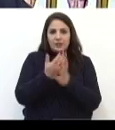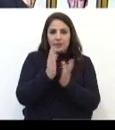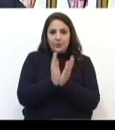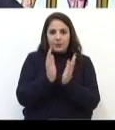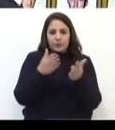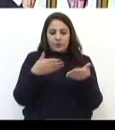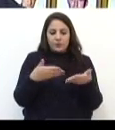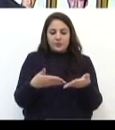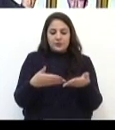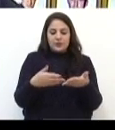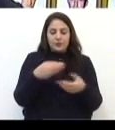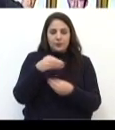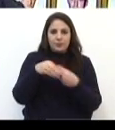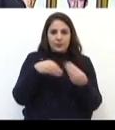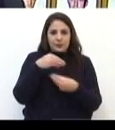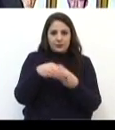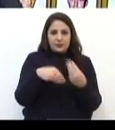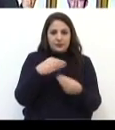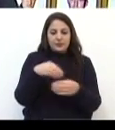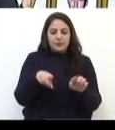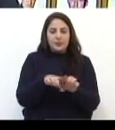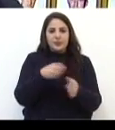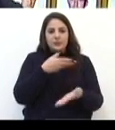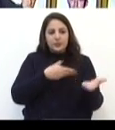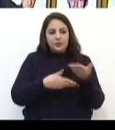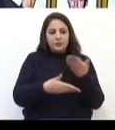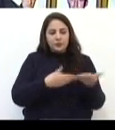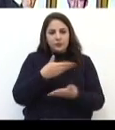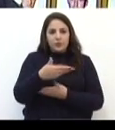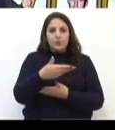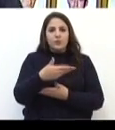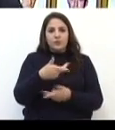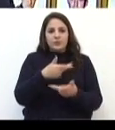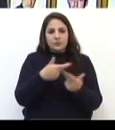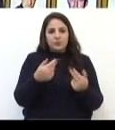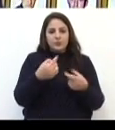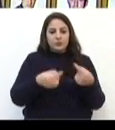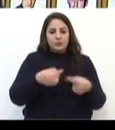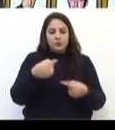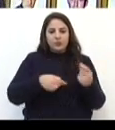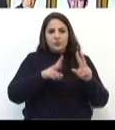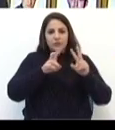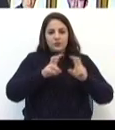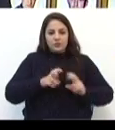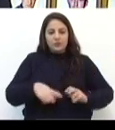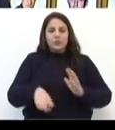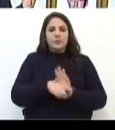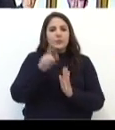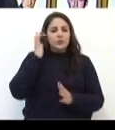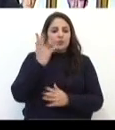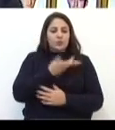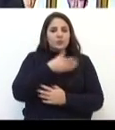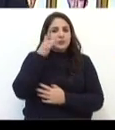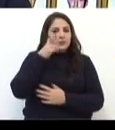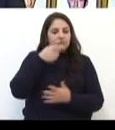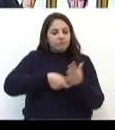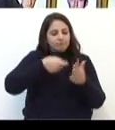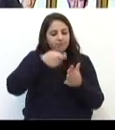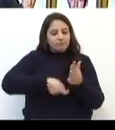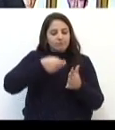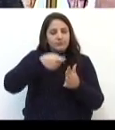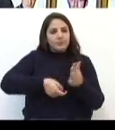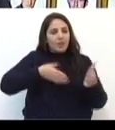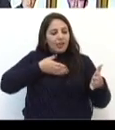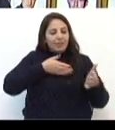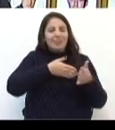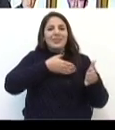frente parlamentar mista, que daí envolve também entidades, para discutir esse tema, realmente, e tentar, de uma forma ou